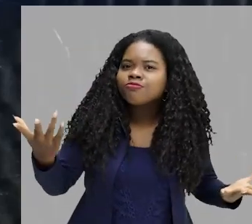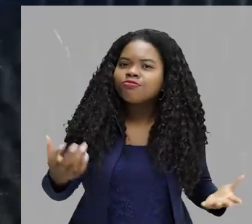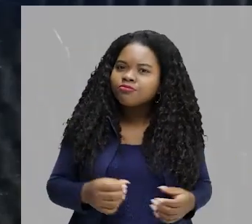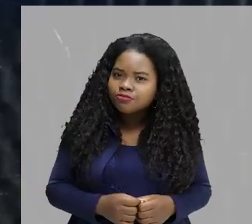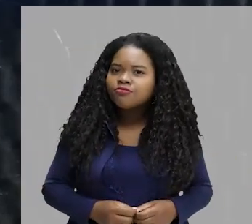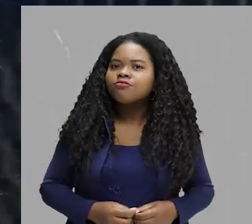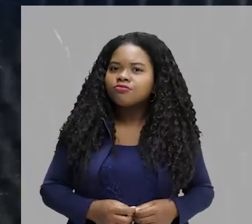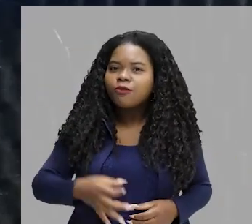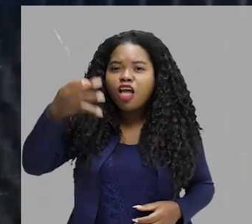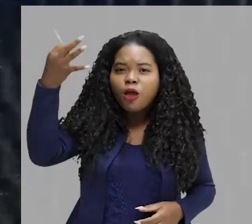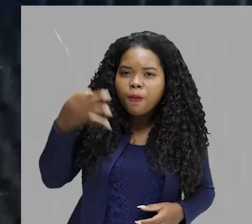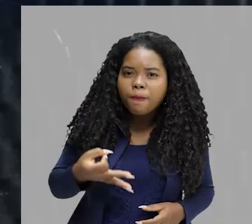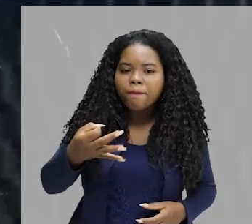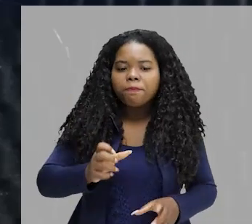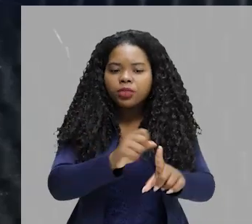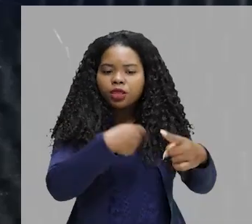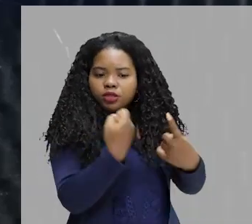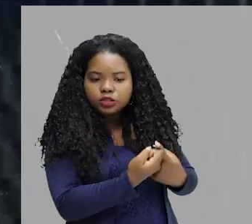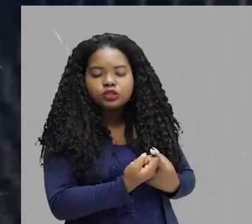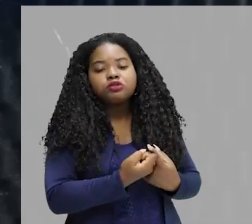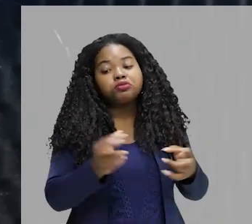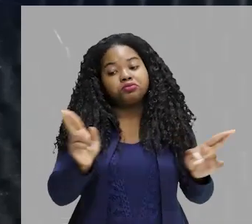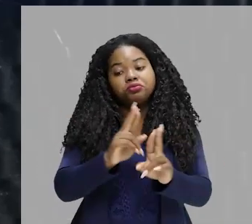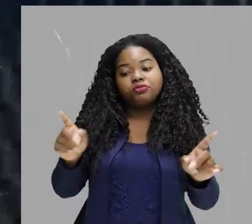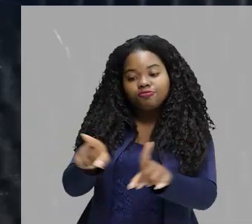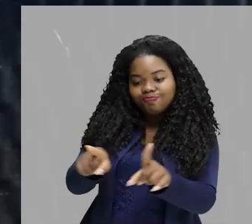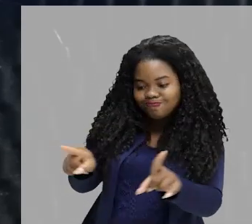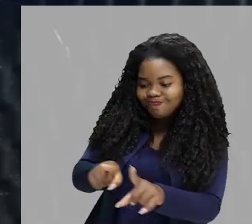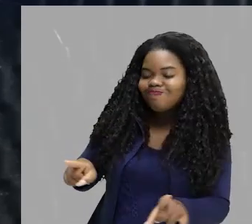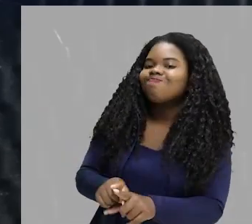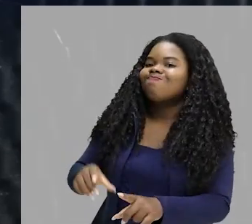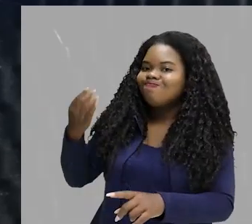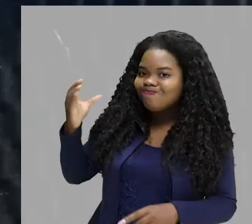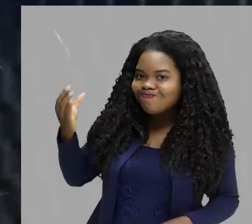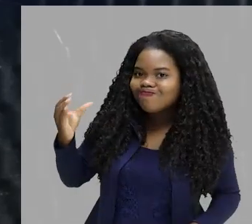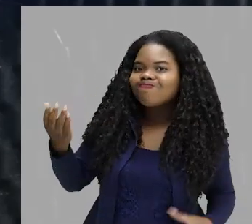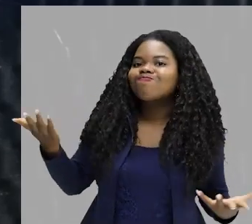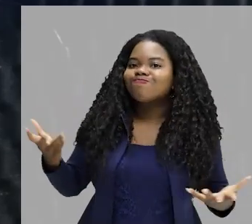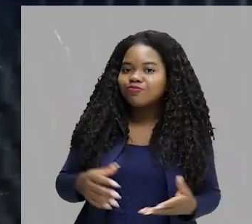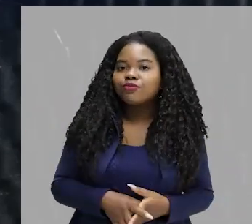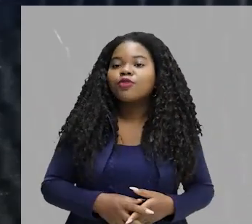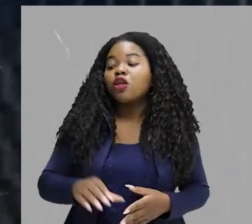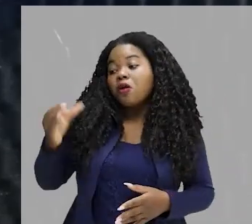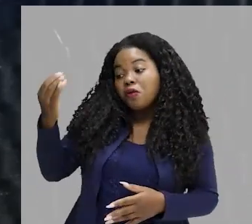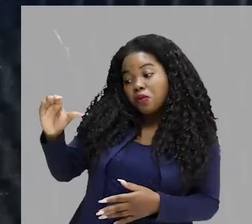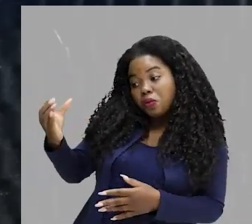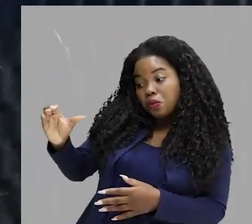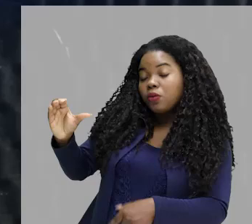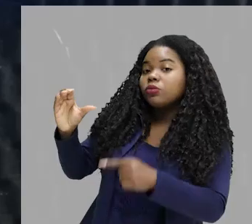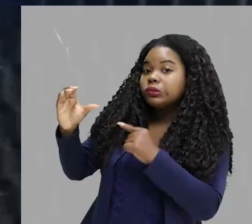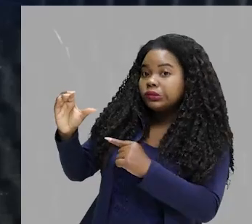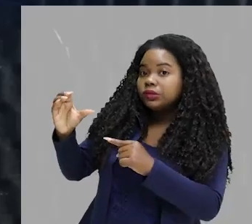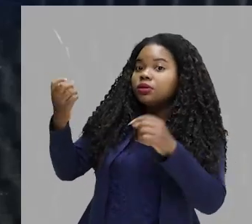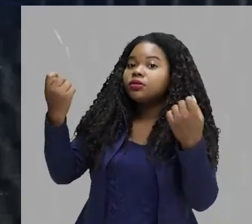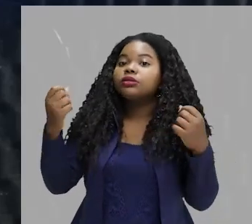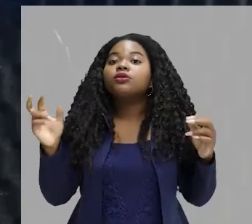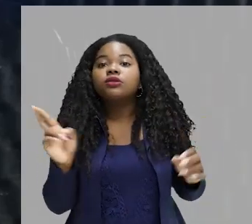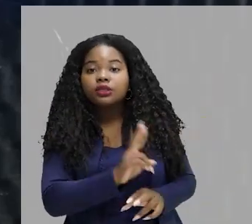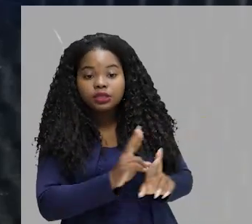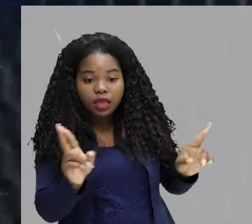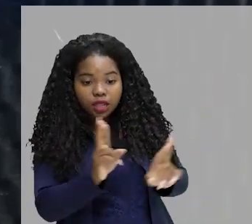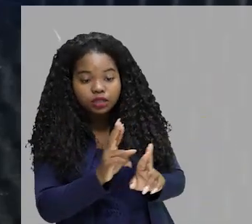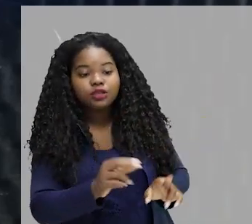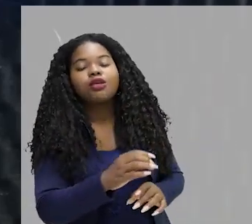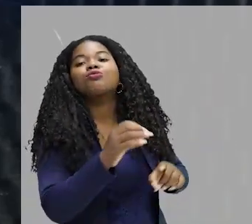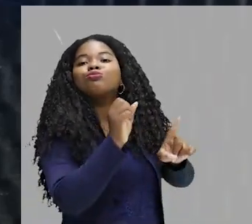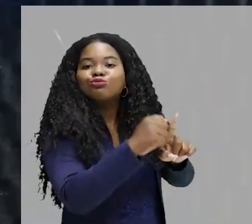Quando você fala de sociedade, você está falando também de elementos culturais. Quando você fala de cultura, necessariamente, você está